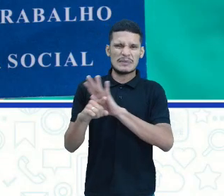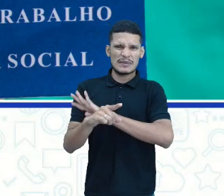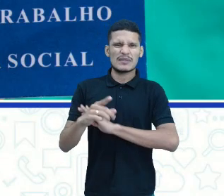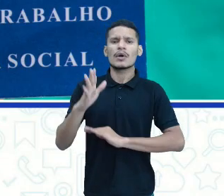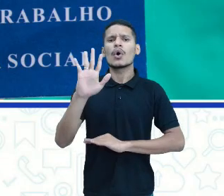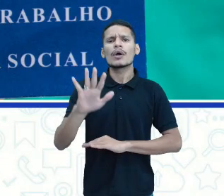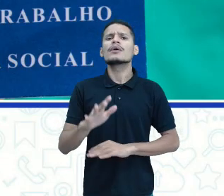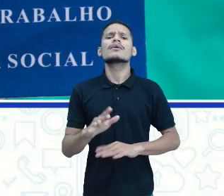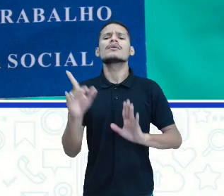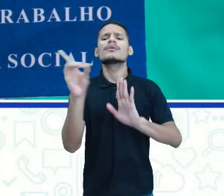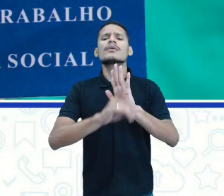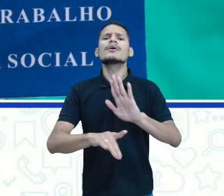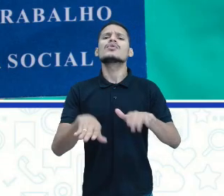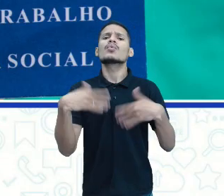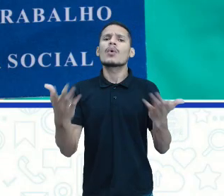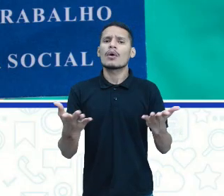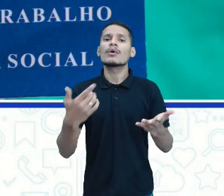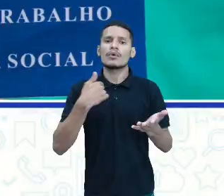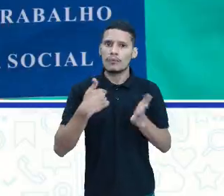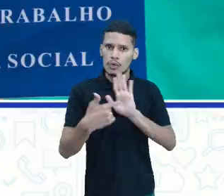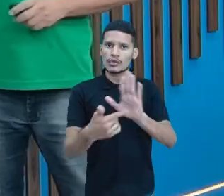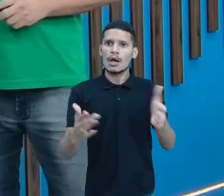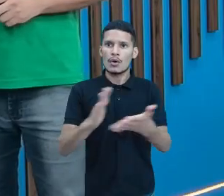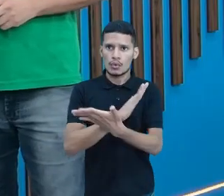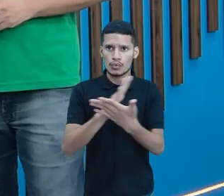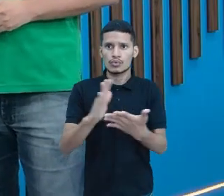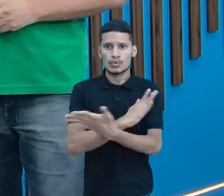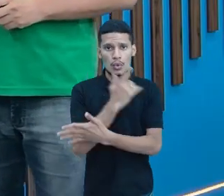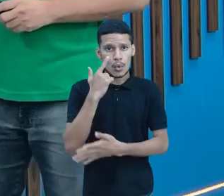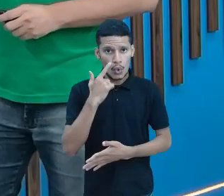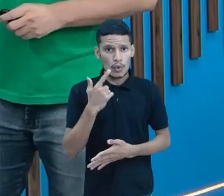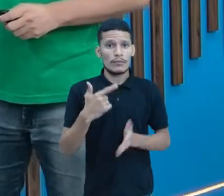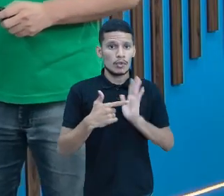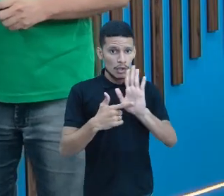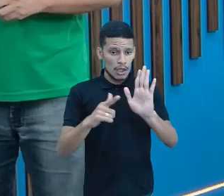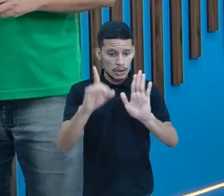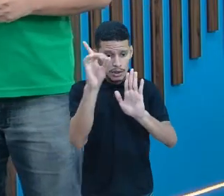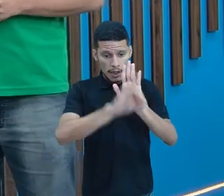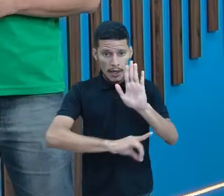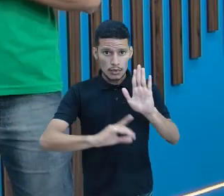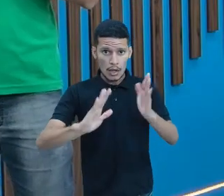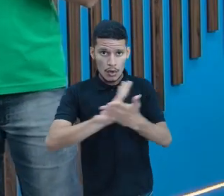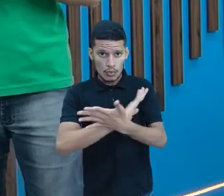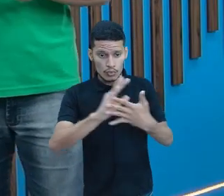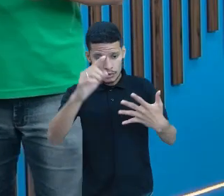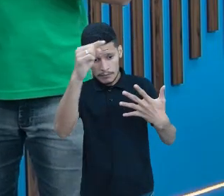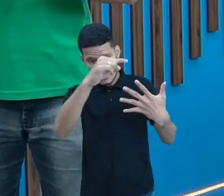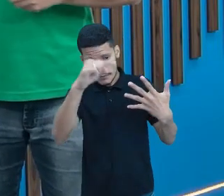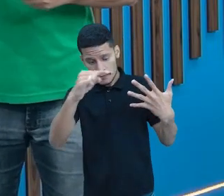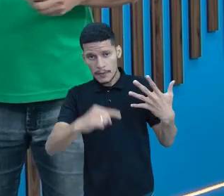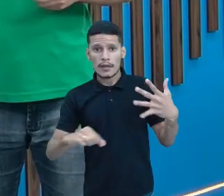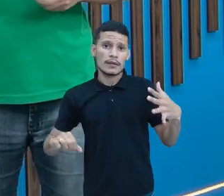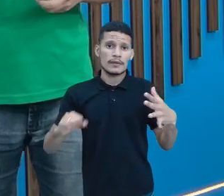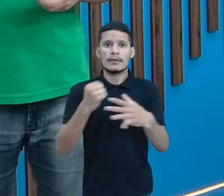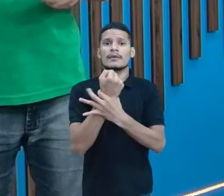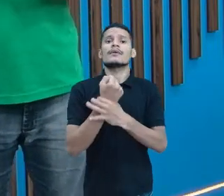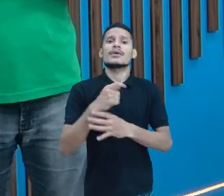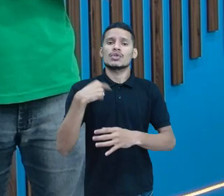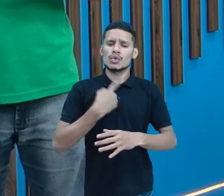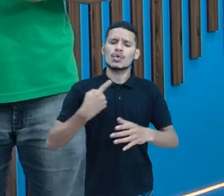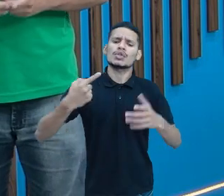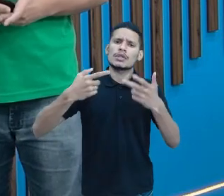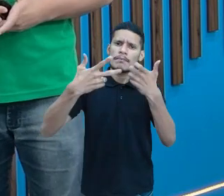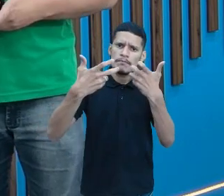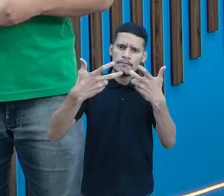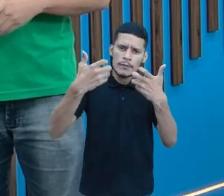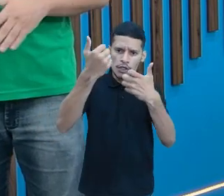esses, professores? Eu vou mostrar alguns para vocês aqui, ó. Vou mostrar alguns direitos que são assegurados. A gente vai desdobrar isso. Eu vou falar um